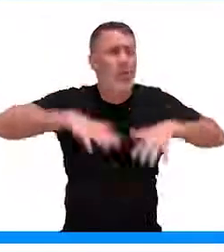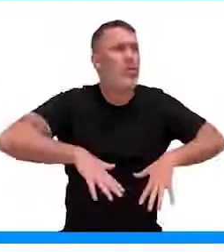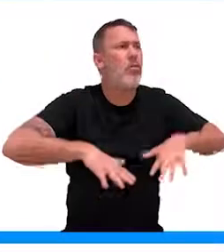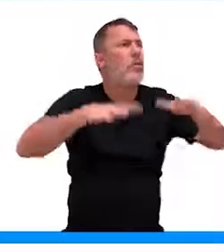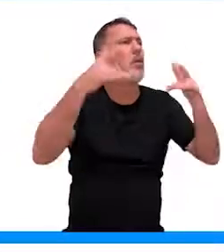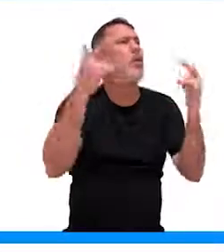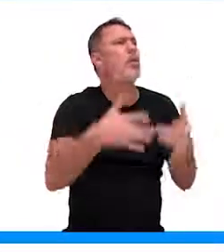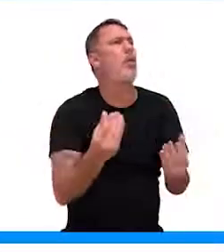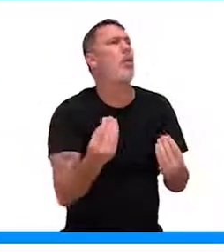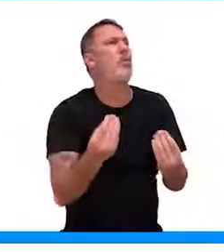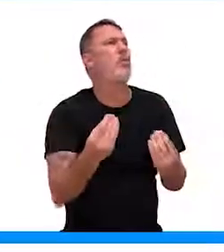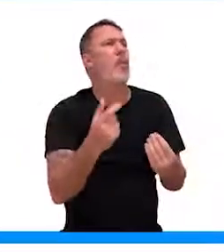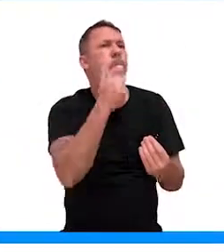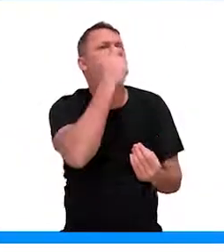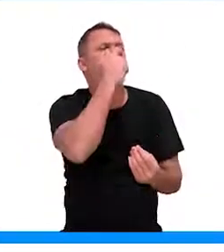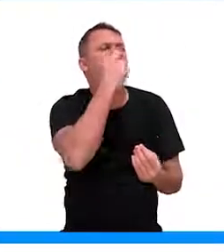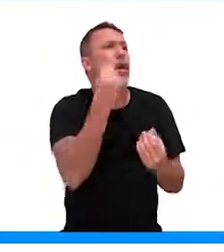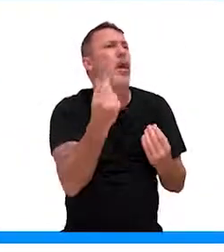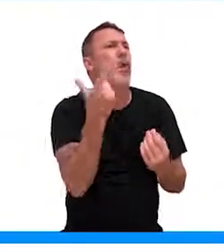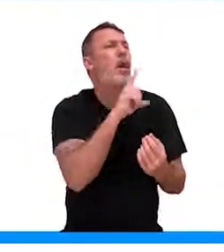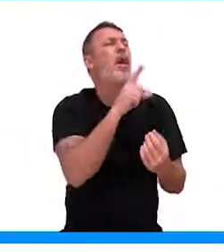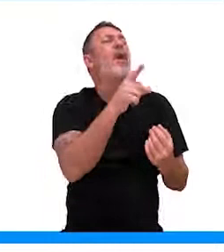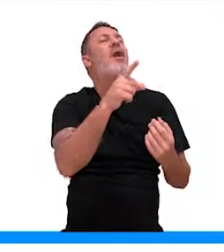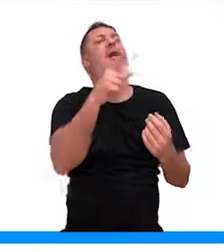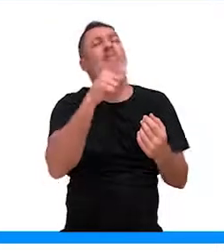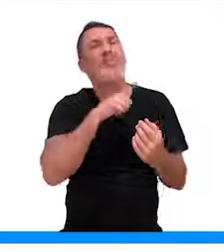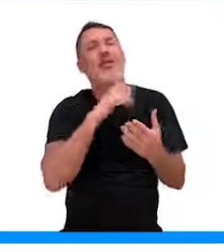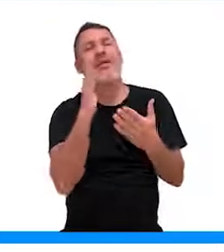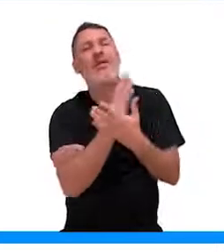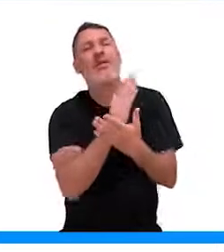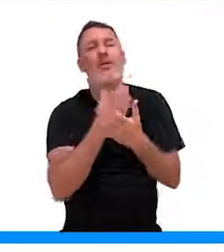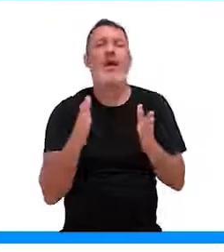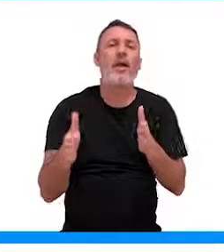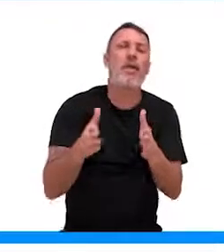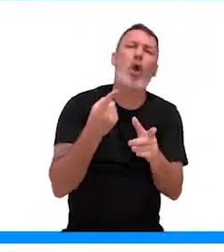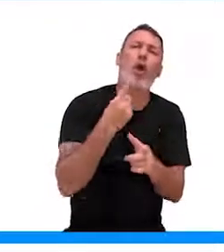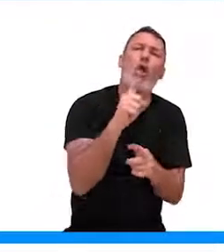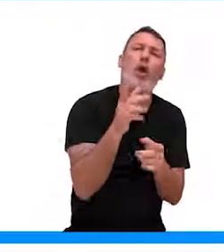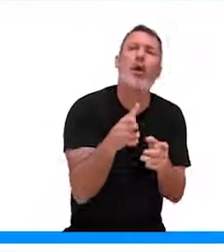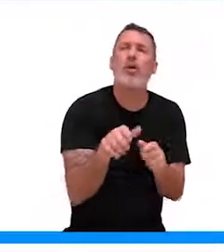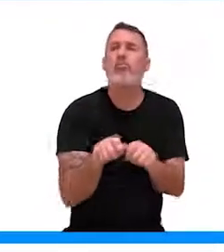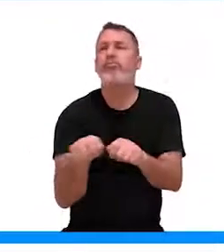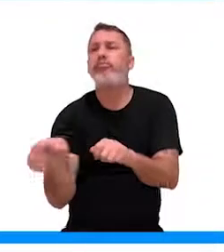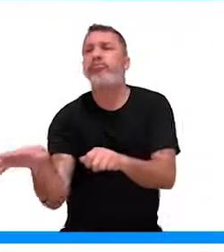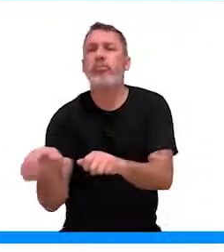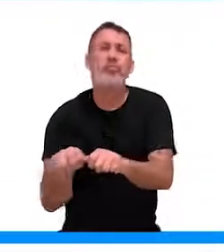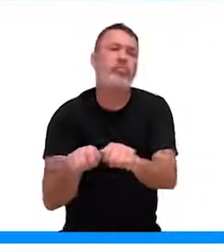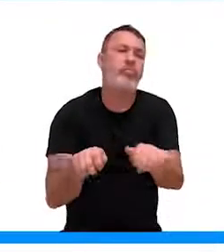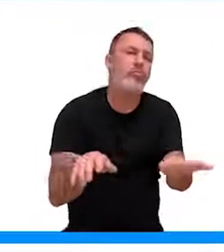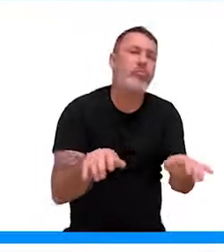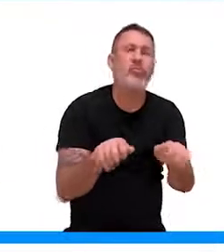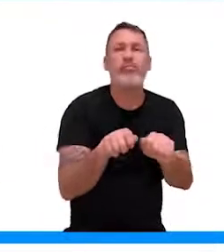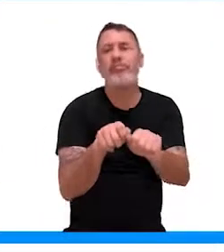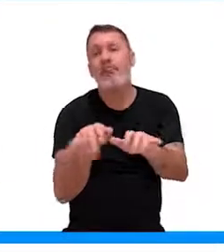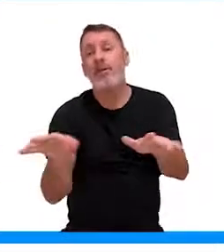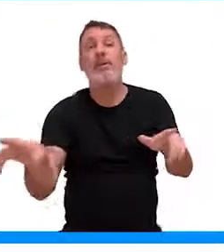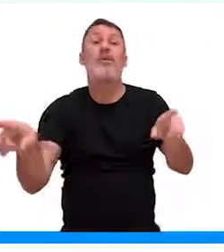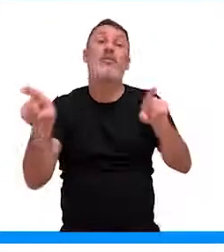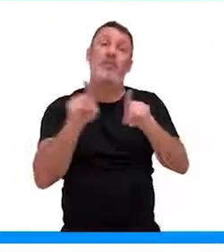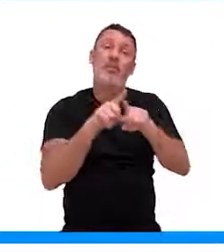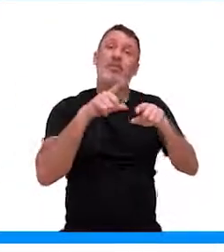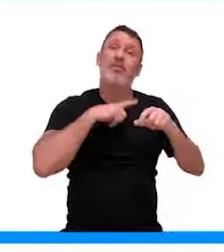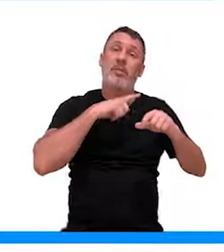evaporava, escoava, evaporava, claro, formaria massas úmidas, essas massas elas migrariam para as